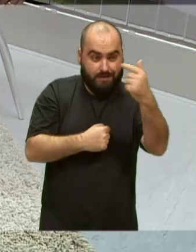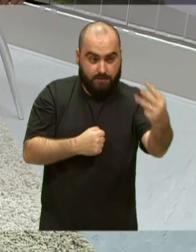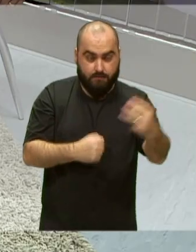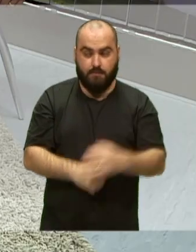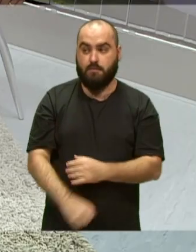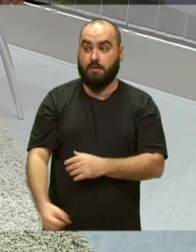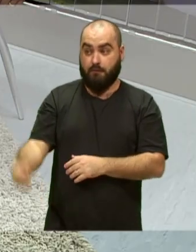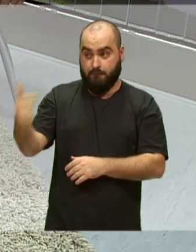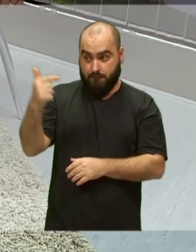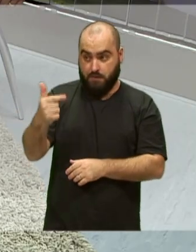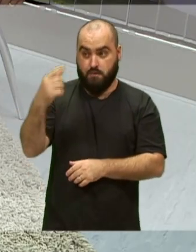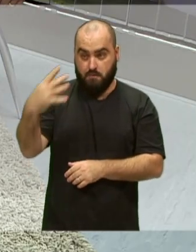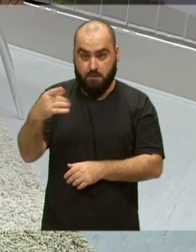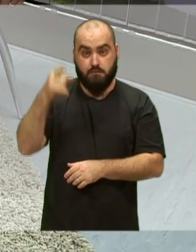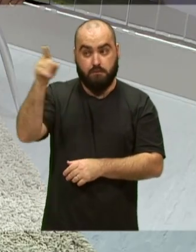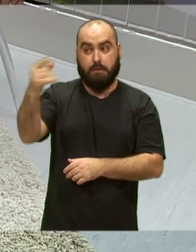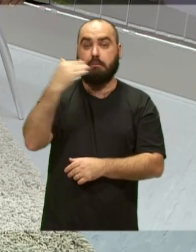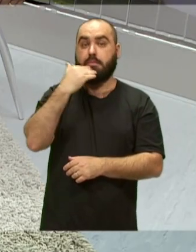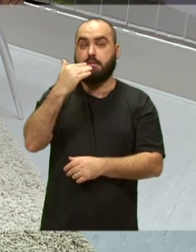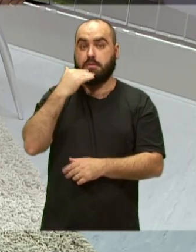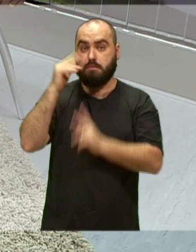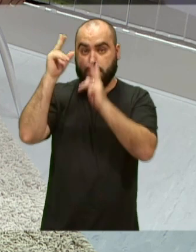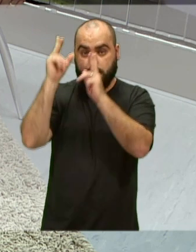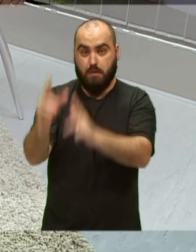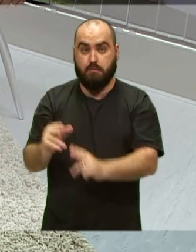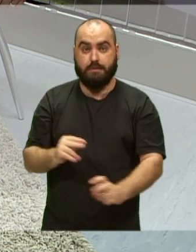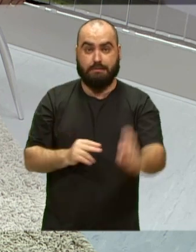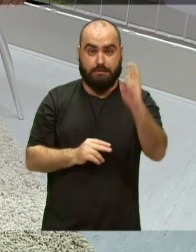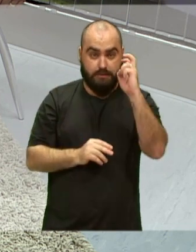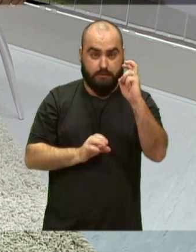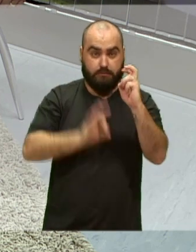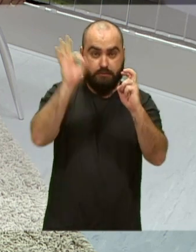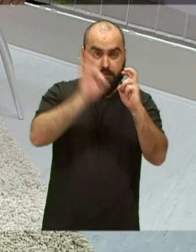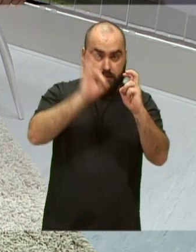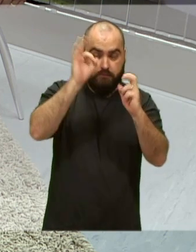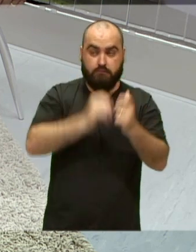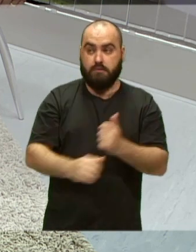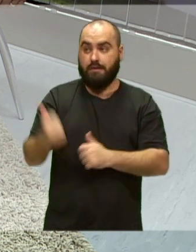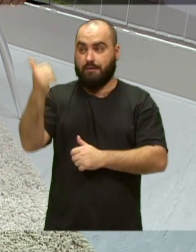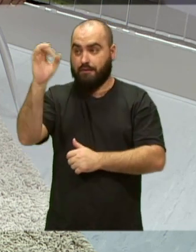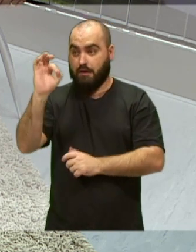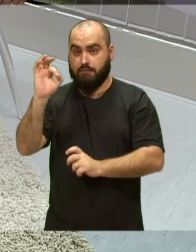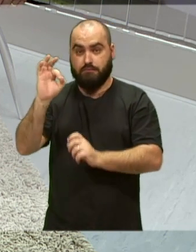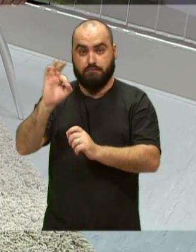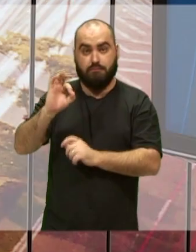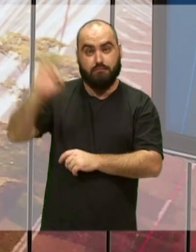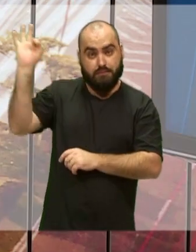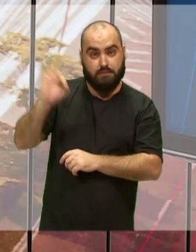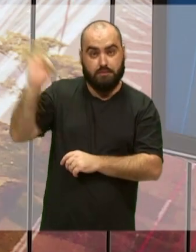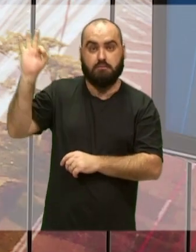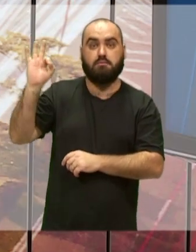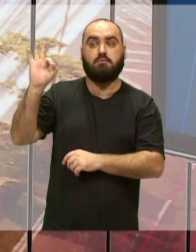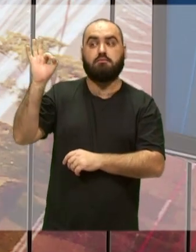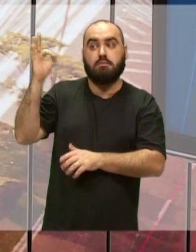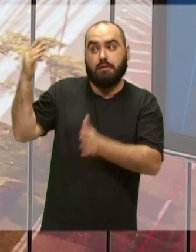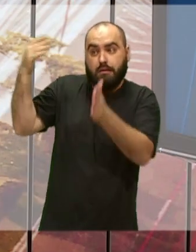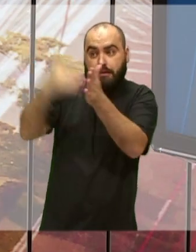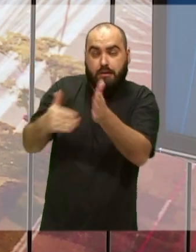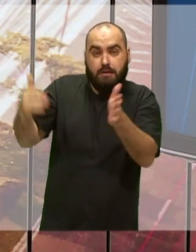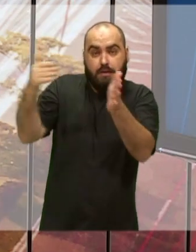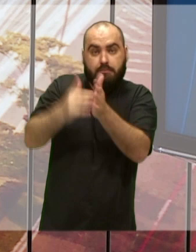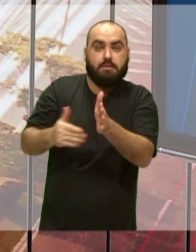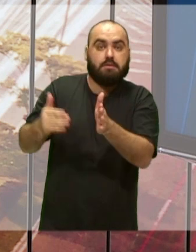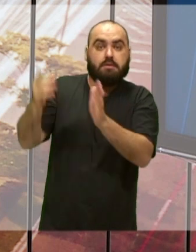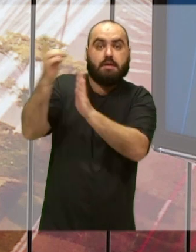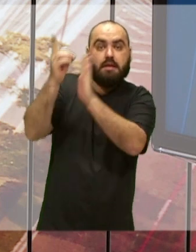apresentou algumas emendas tentando com 5% tentando com 10% para que seja esse o limite de gestão